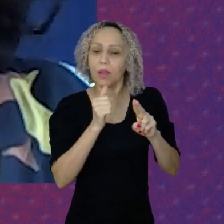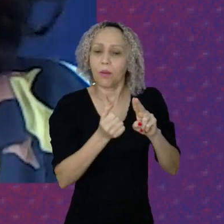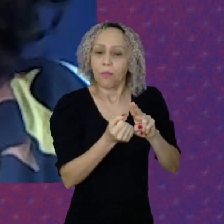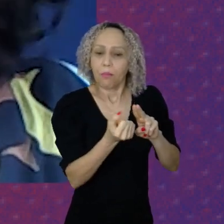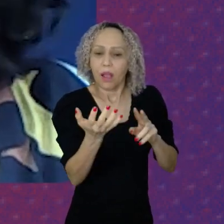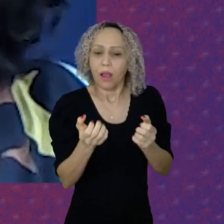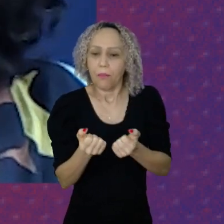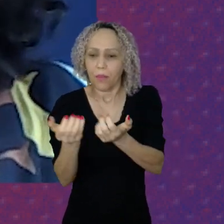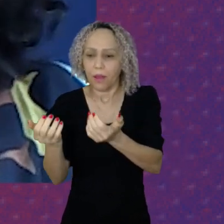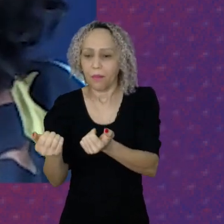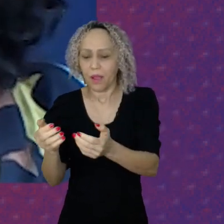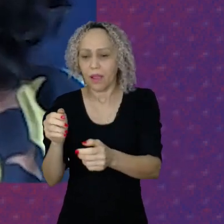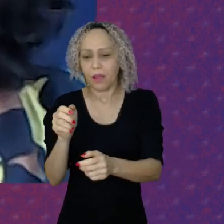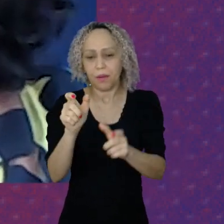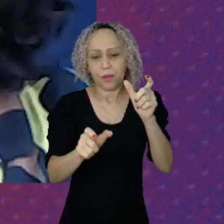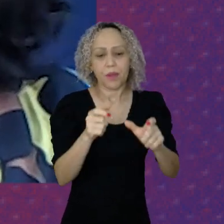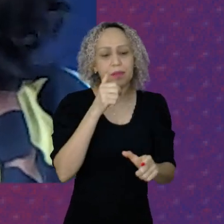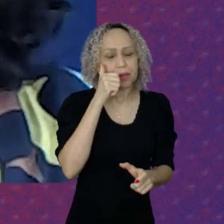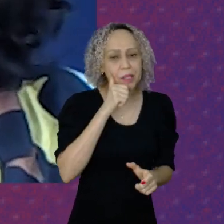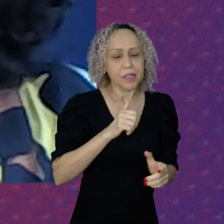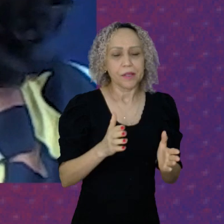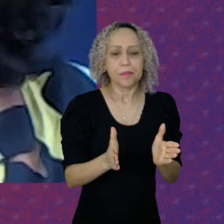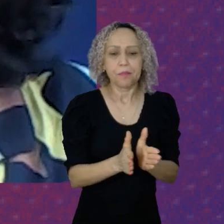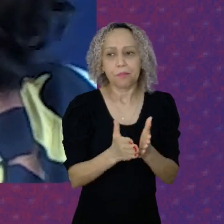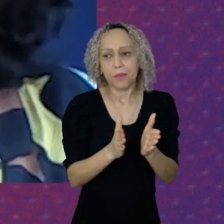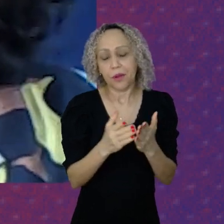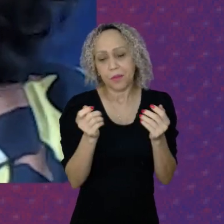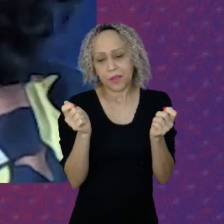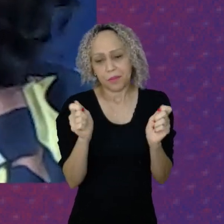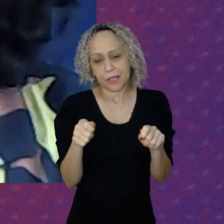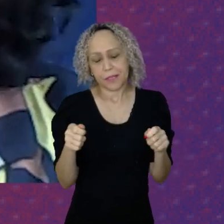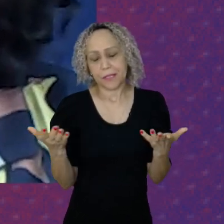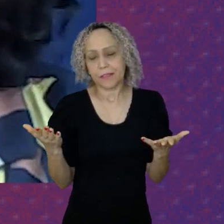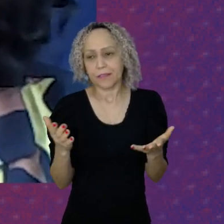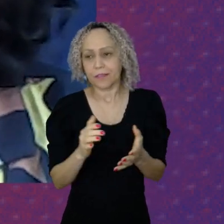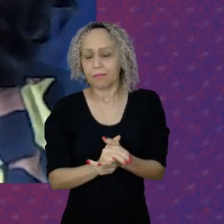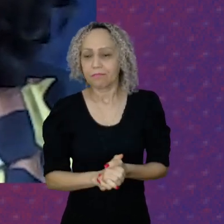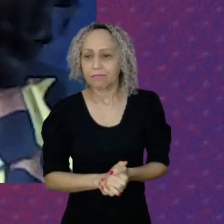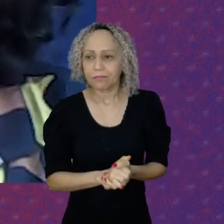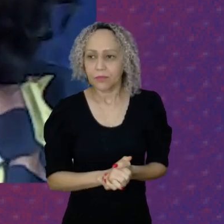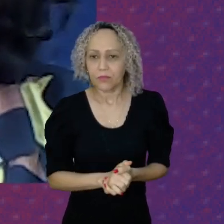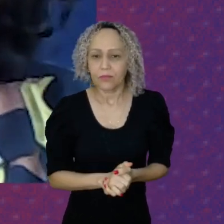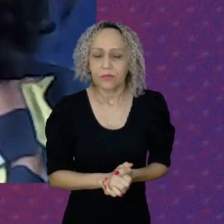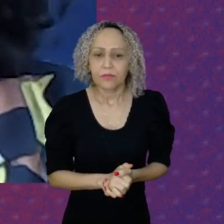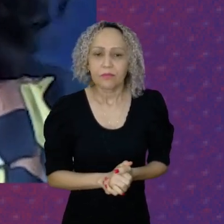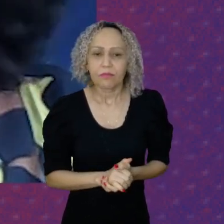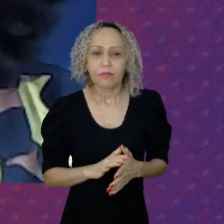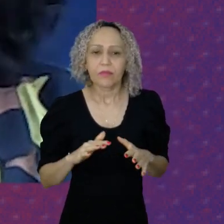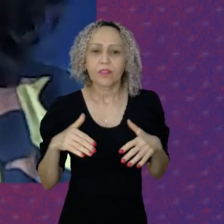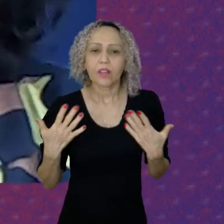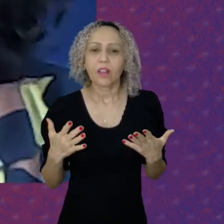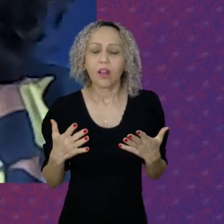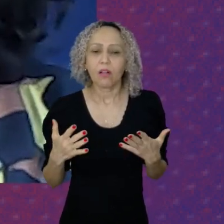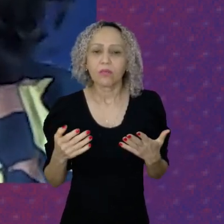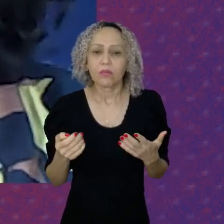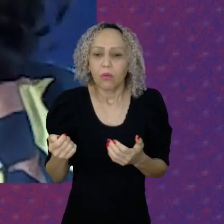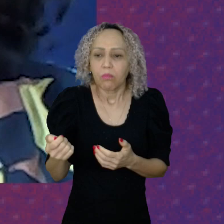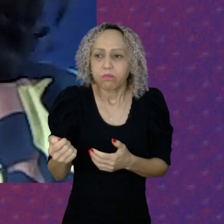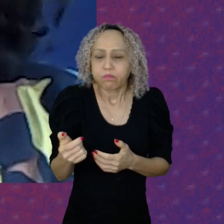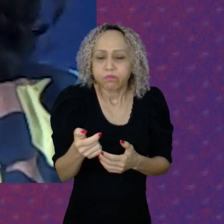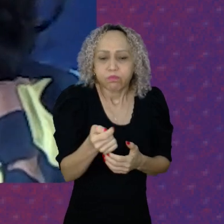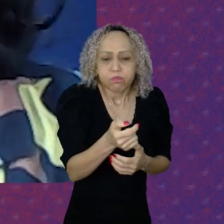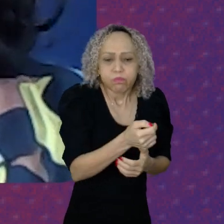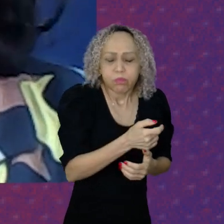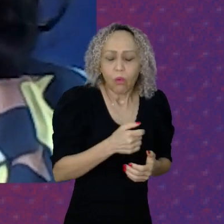ainda um tanto incipiente, né? São poucos os lugares onde se faz esse